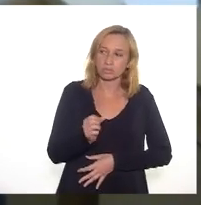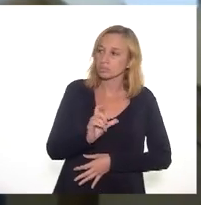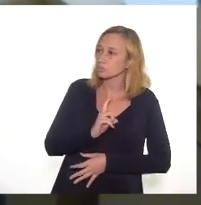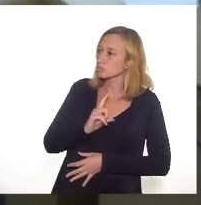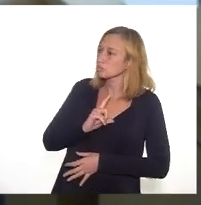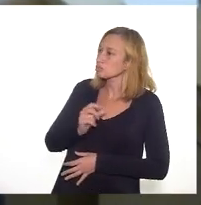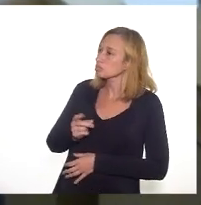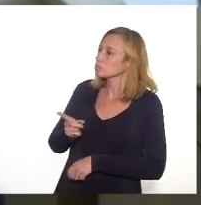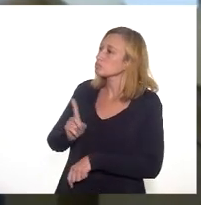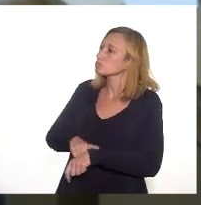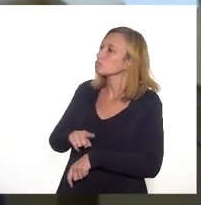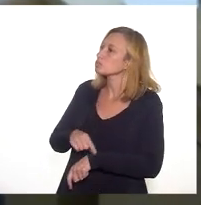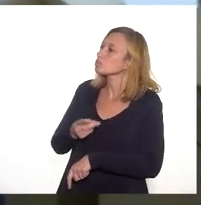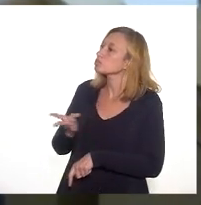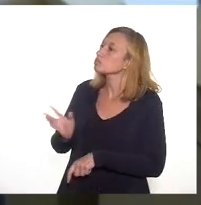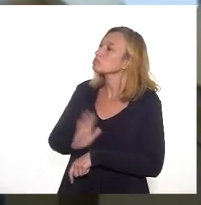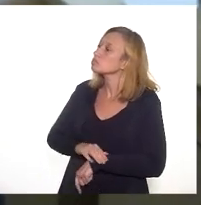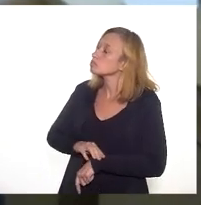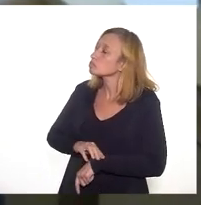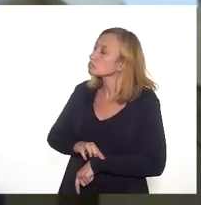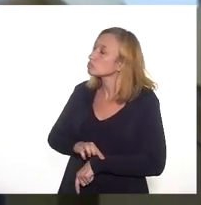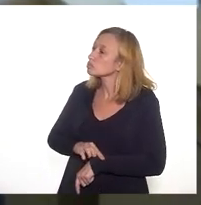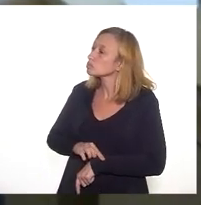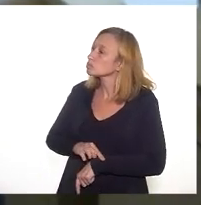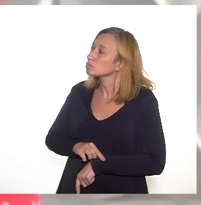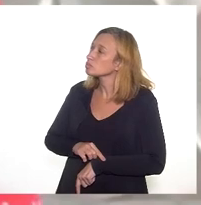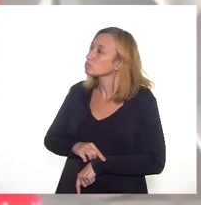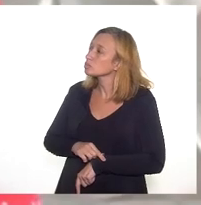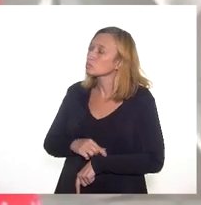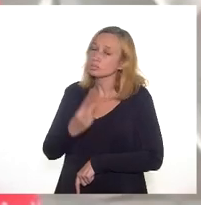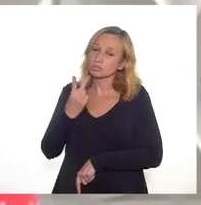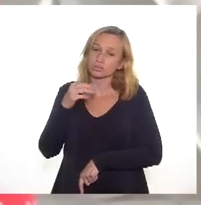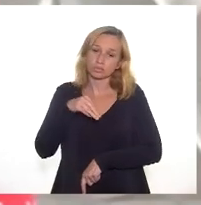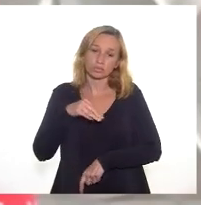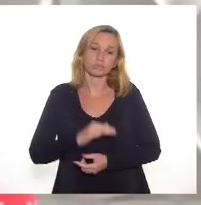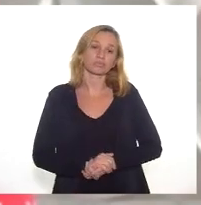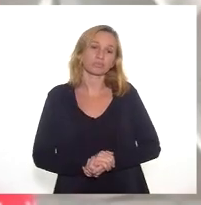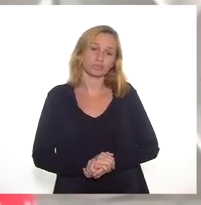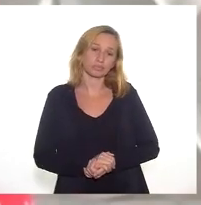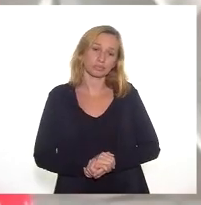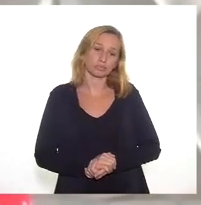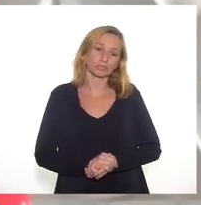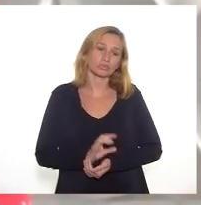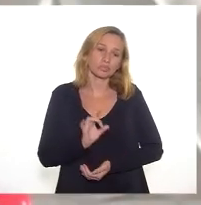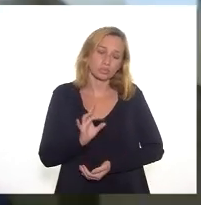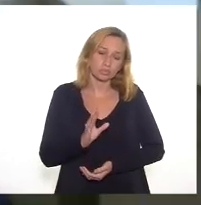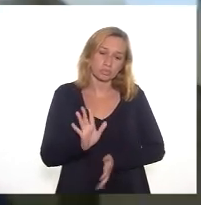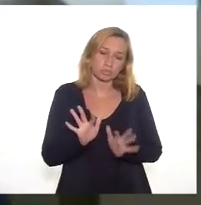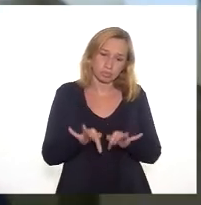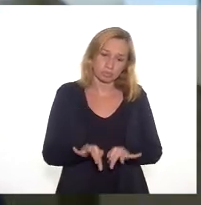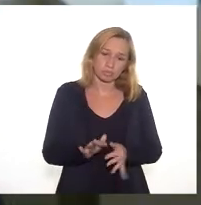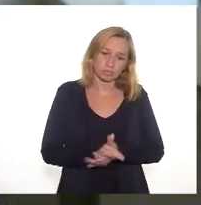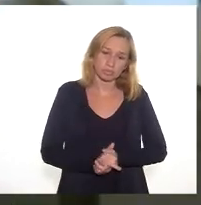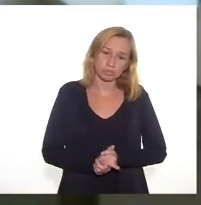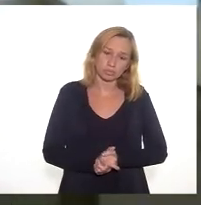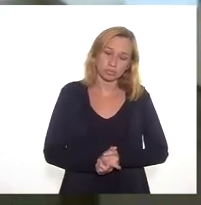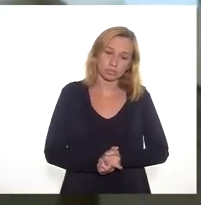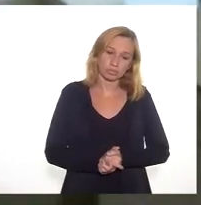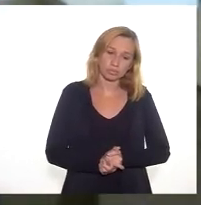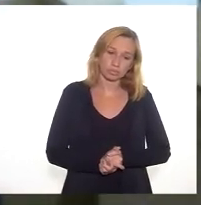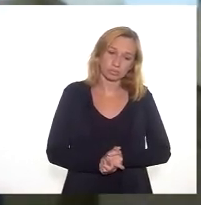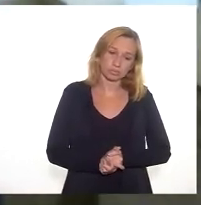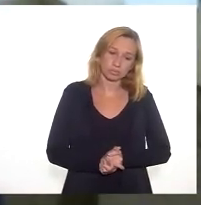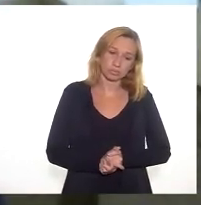tempo? Para ver se eu... Vossa Excelência tem 2 minutos. Então, só para encerrar, que